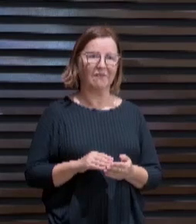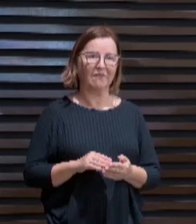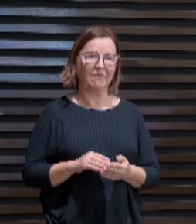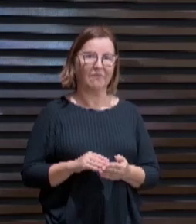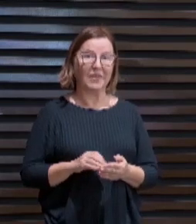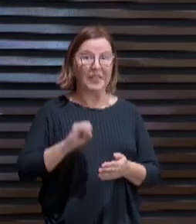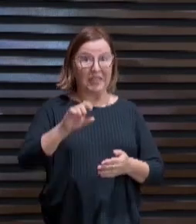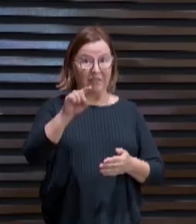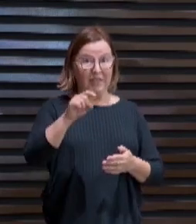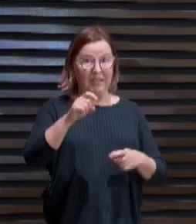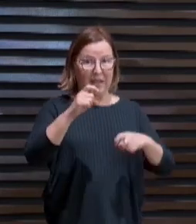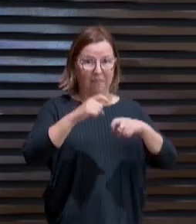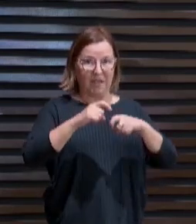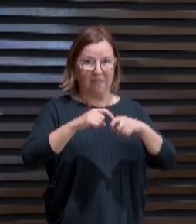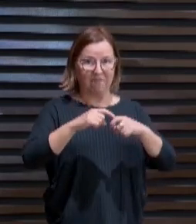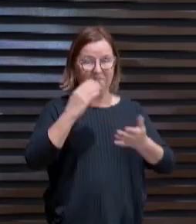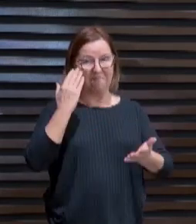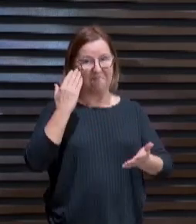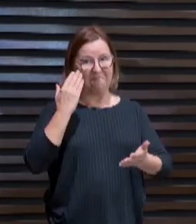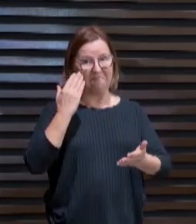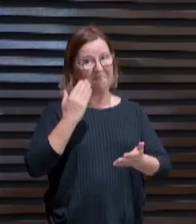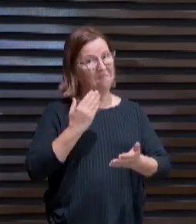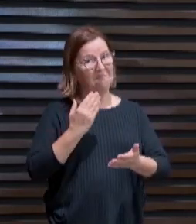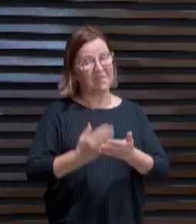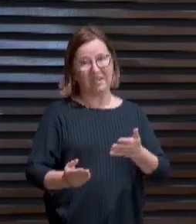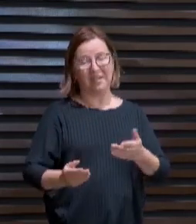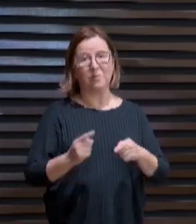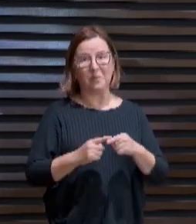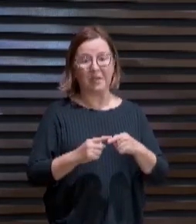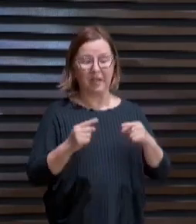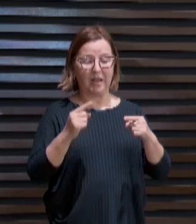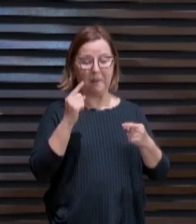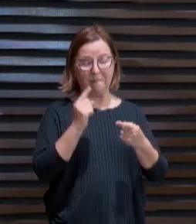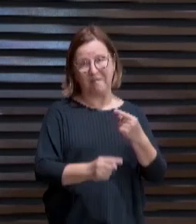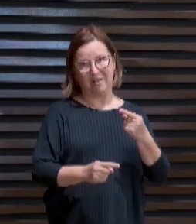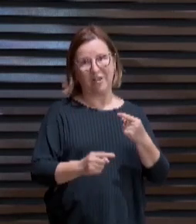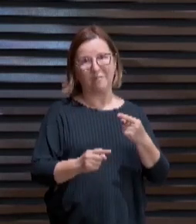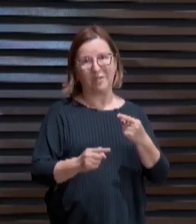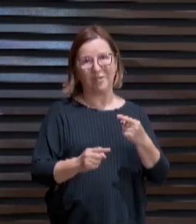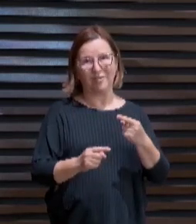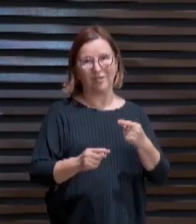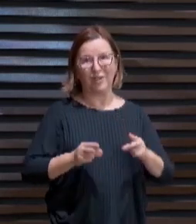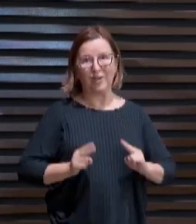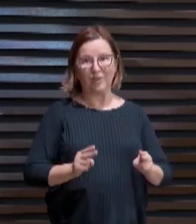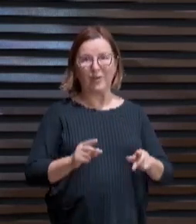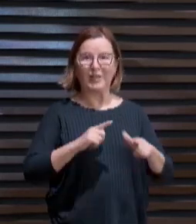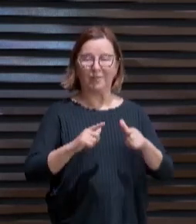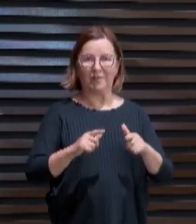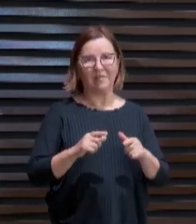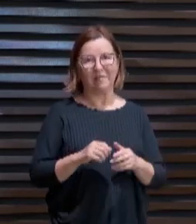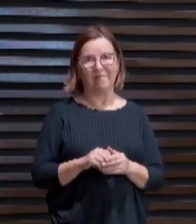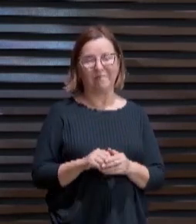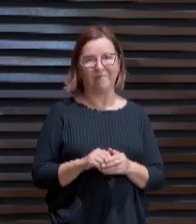Se você fosse médico, perderia o registro no CRM. Se fosse empresário, perderia o seu alvará,